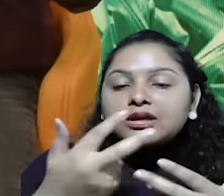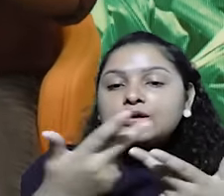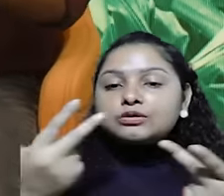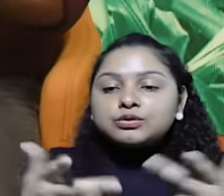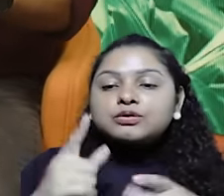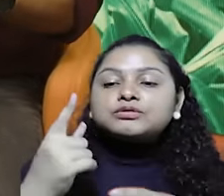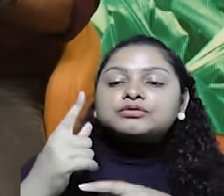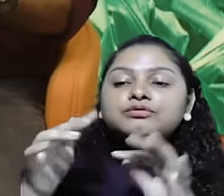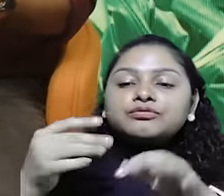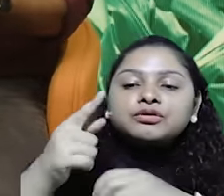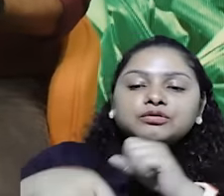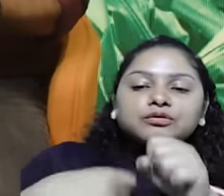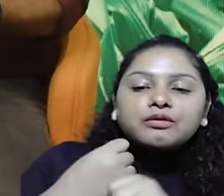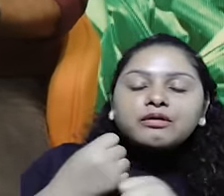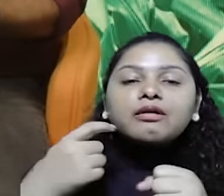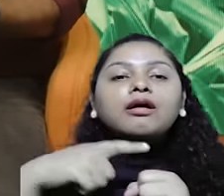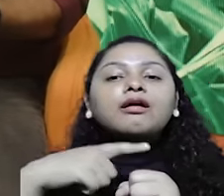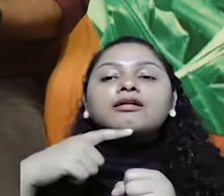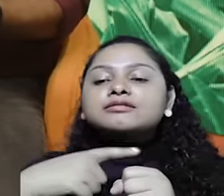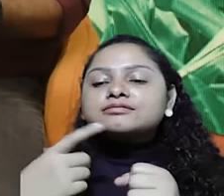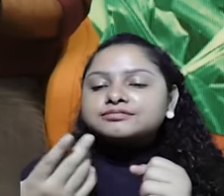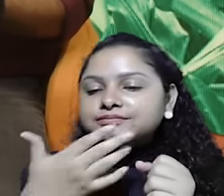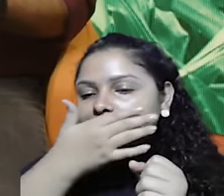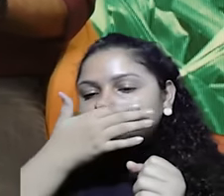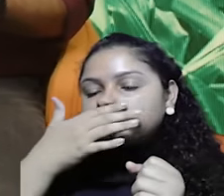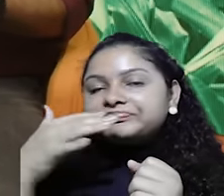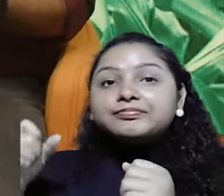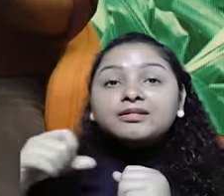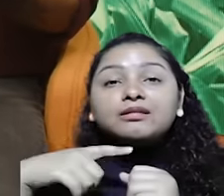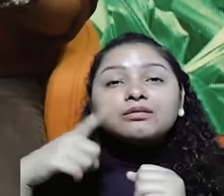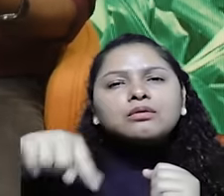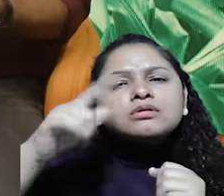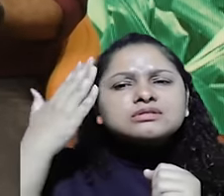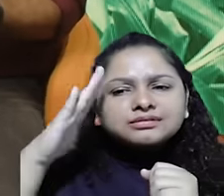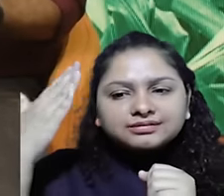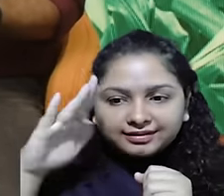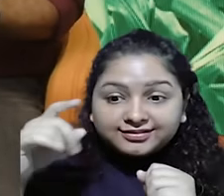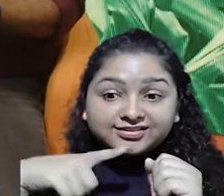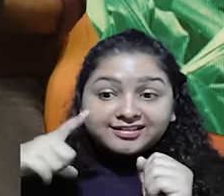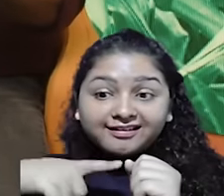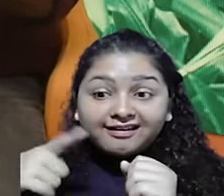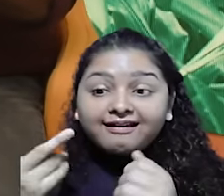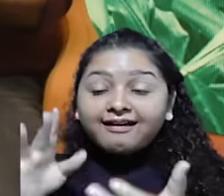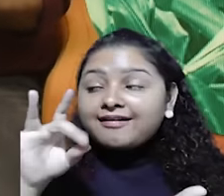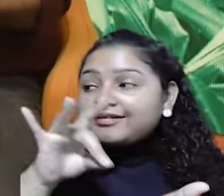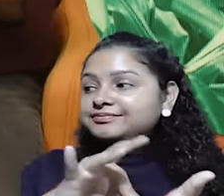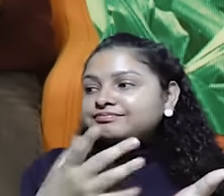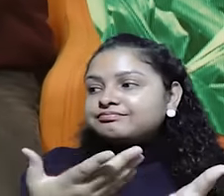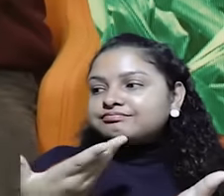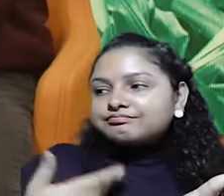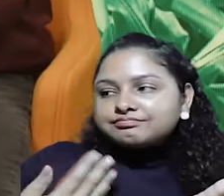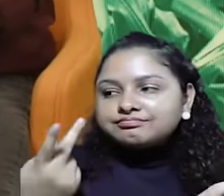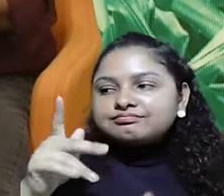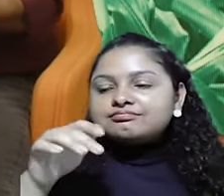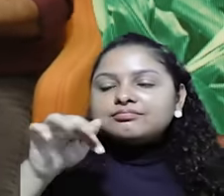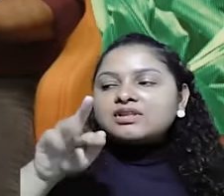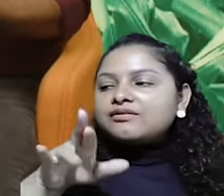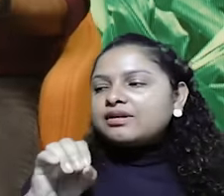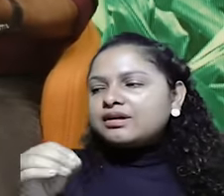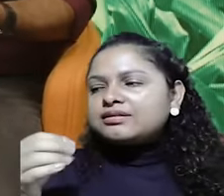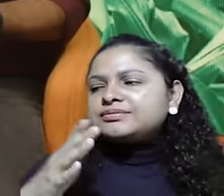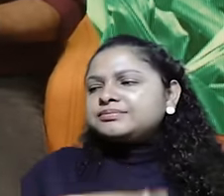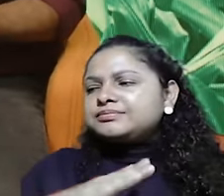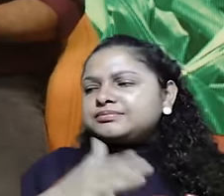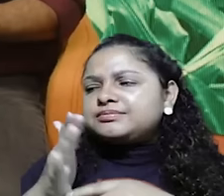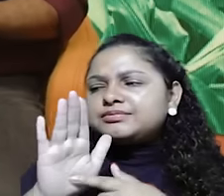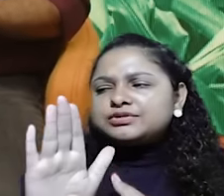do ano né a gente entende como é a como é a realidade nosso colega Flávio trouxe né pra gente ali